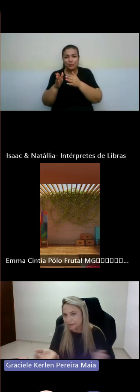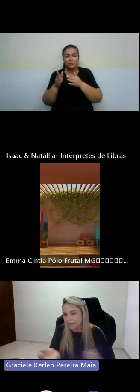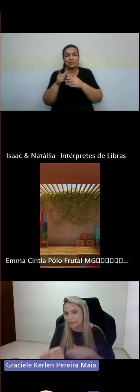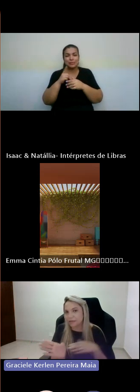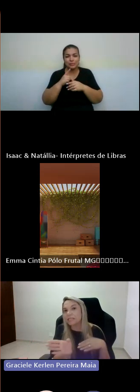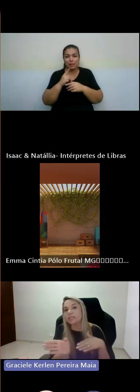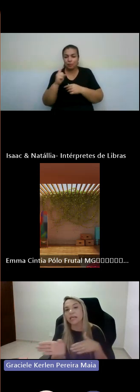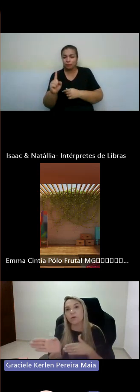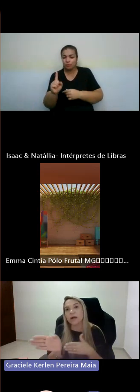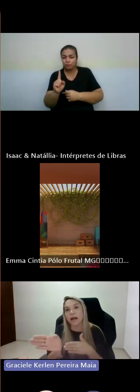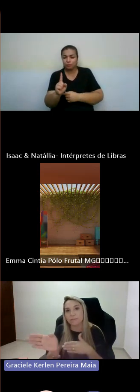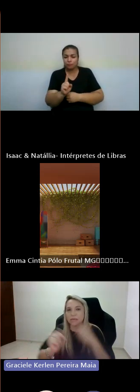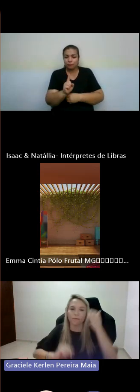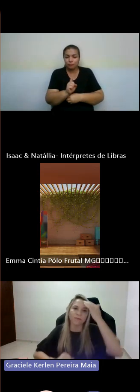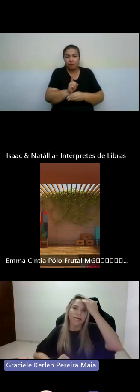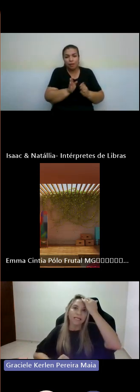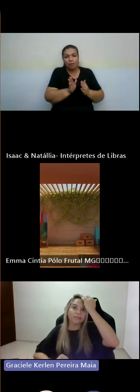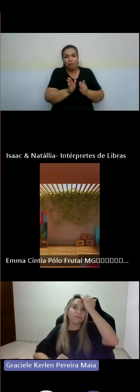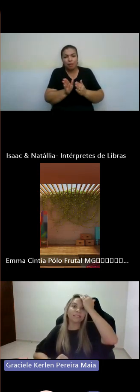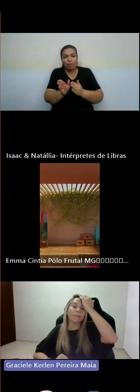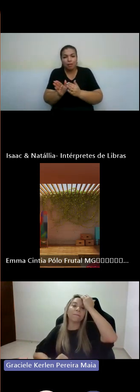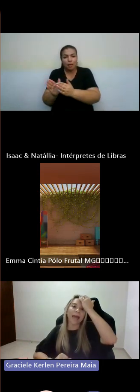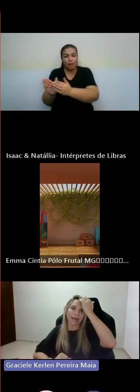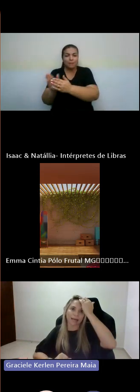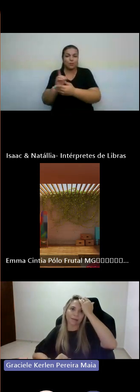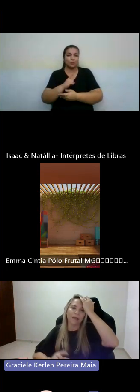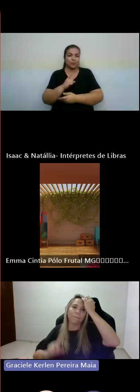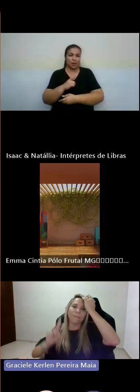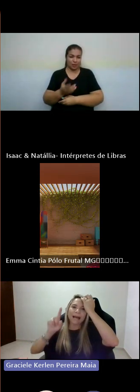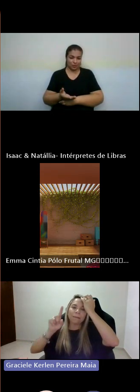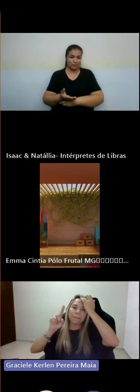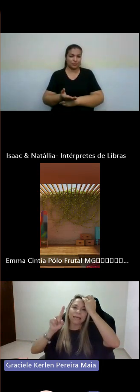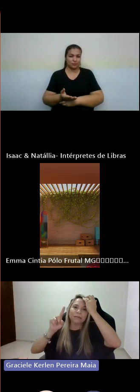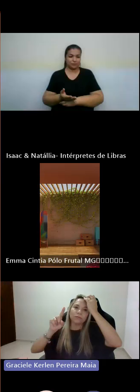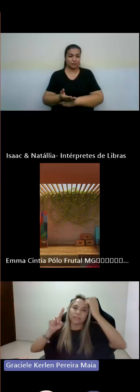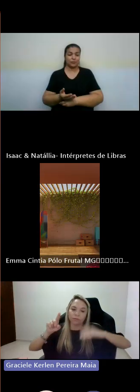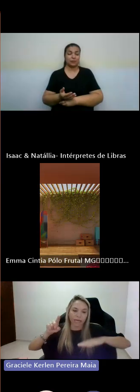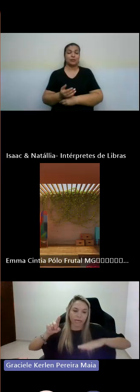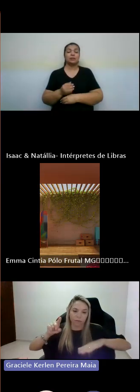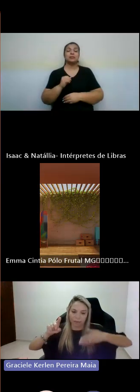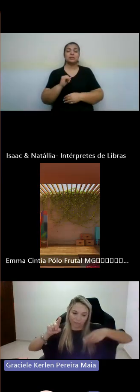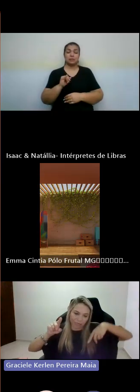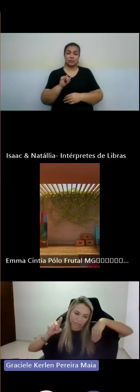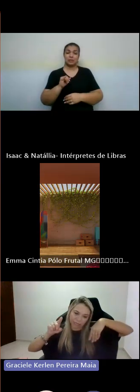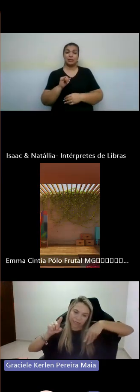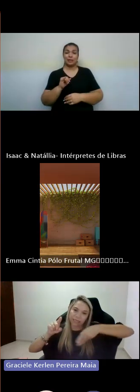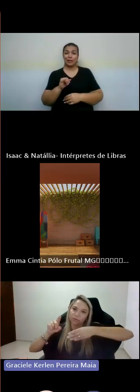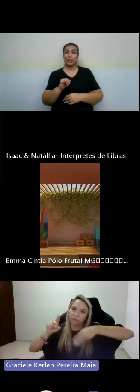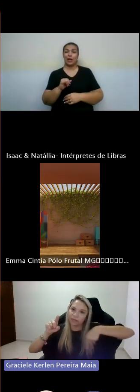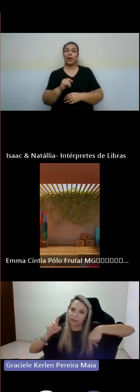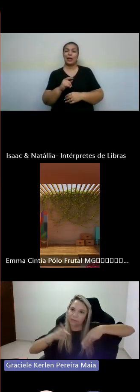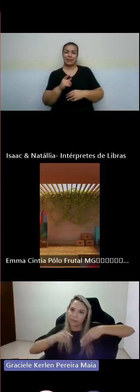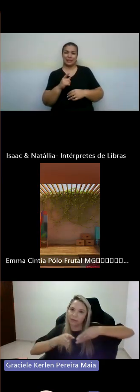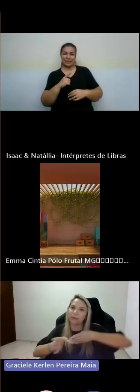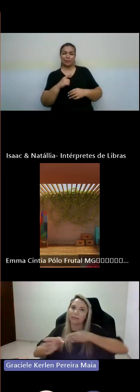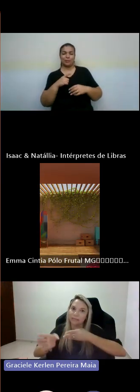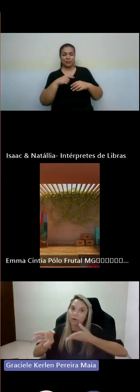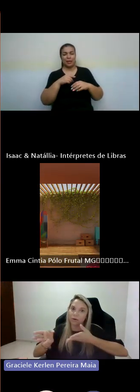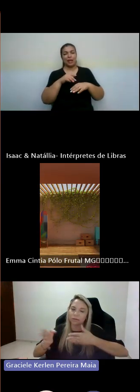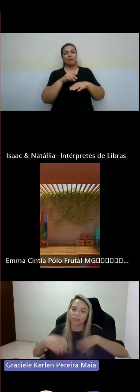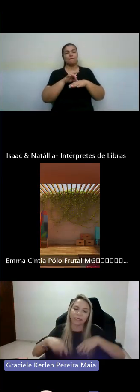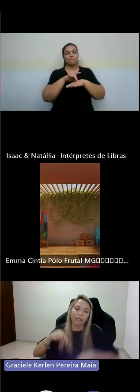atrás. Então, elas criam um caminho. Se você passa o seu dedo, imagina que tem as formigas caminhando